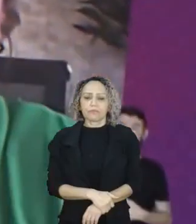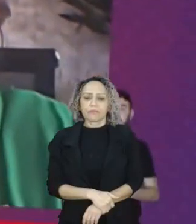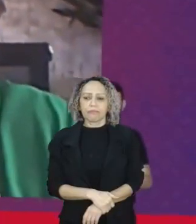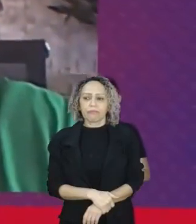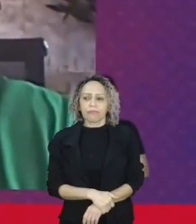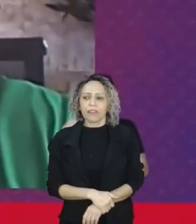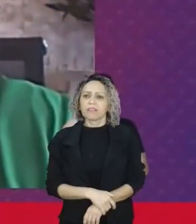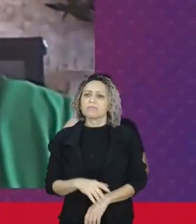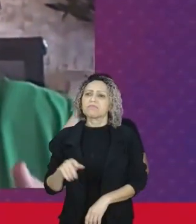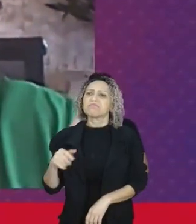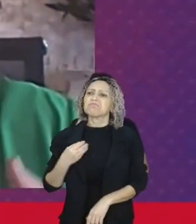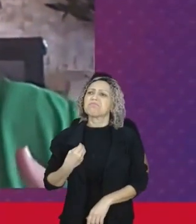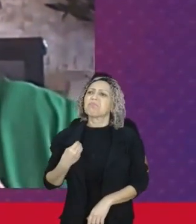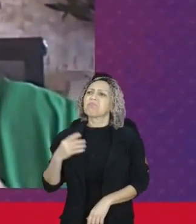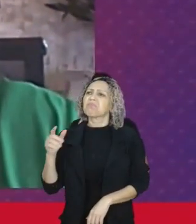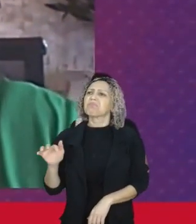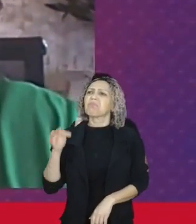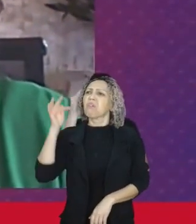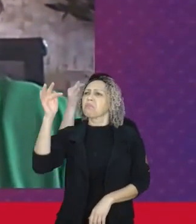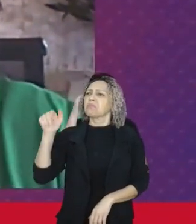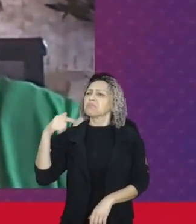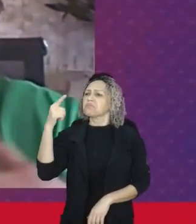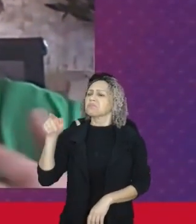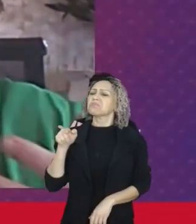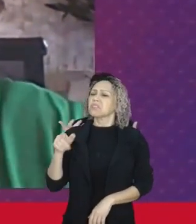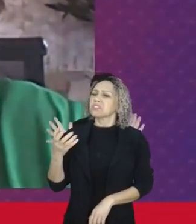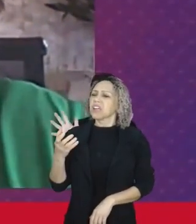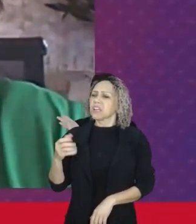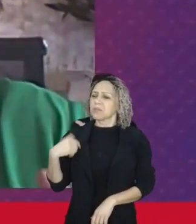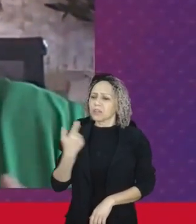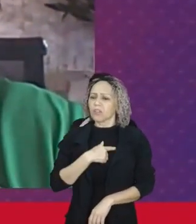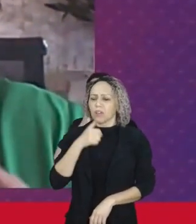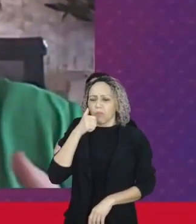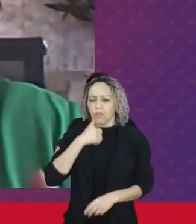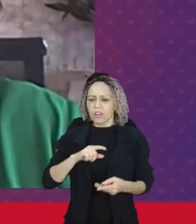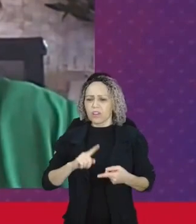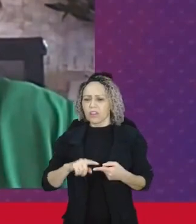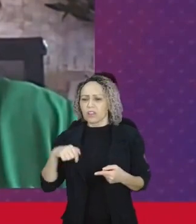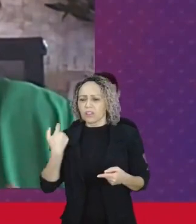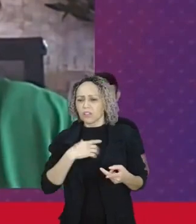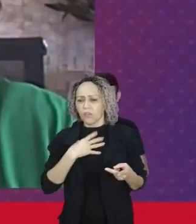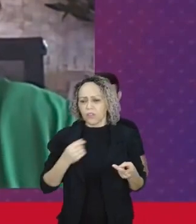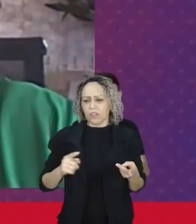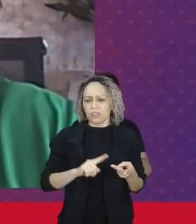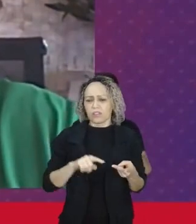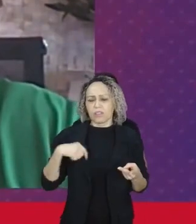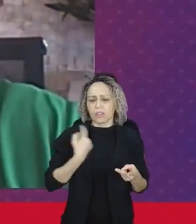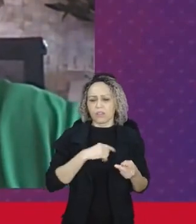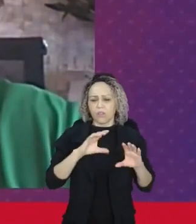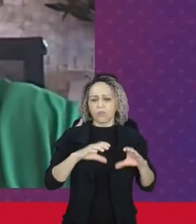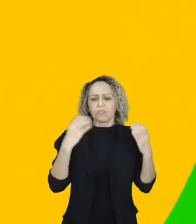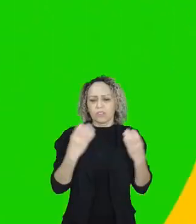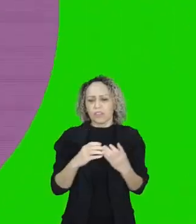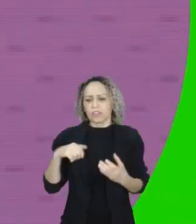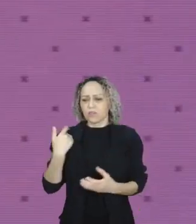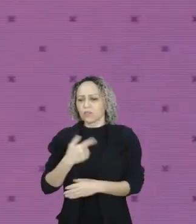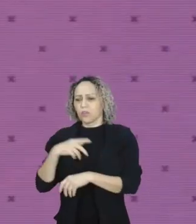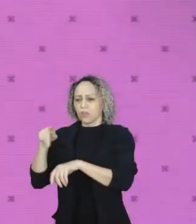Que futuro nós queremos para nós, mulheres, para os nossos filhos, para as nossas comunidades, para o nosso